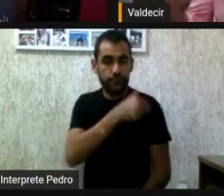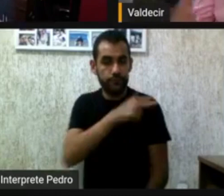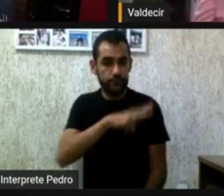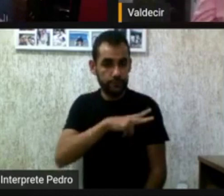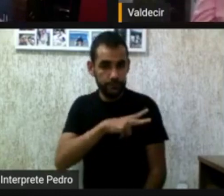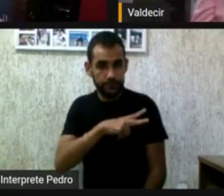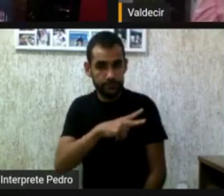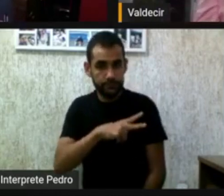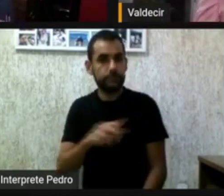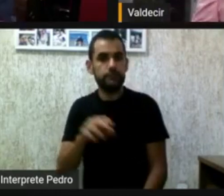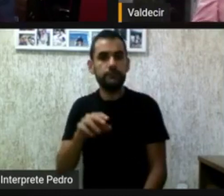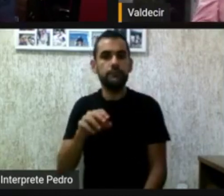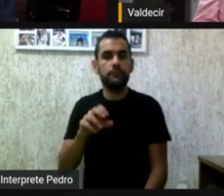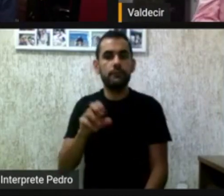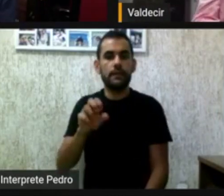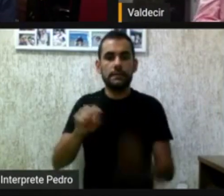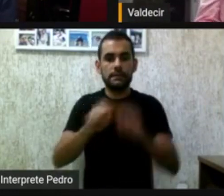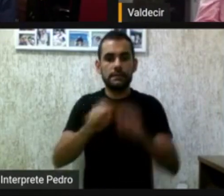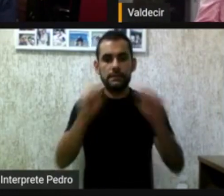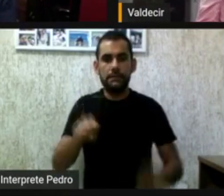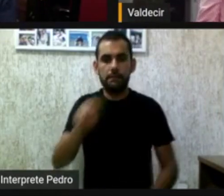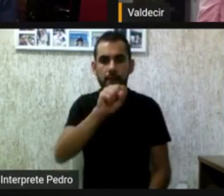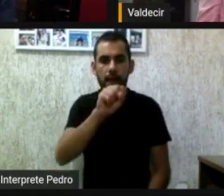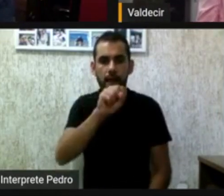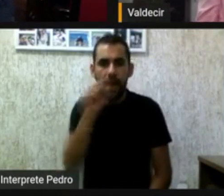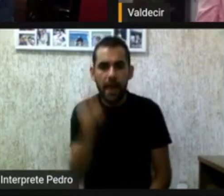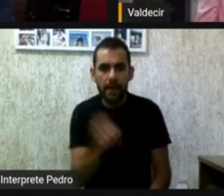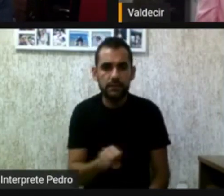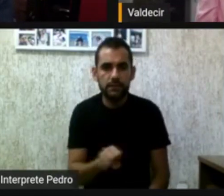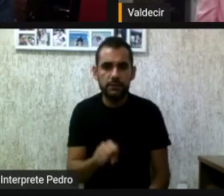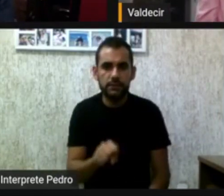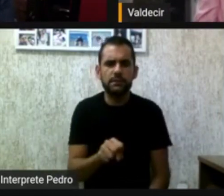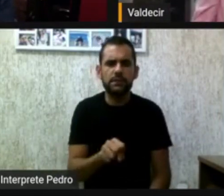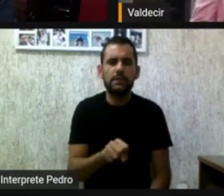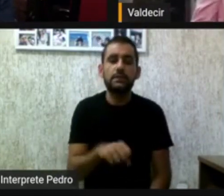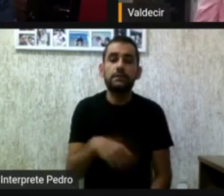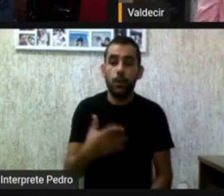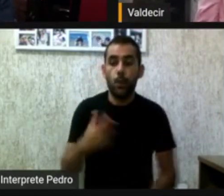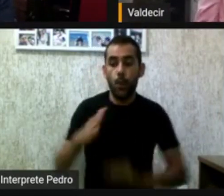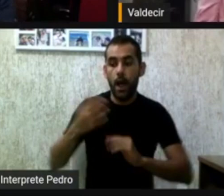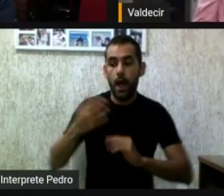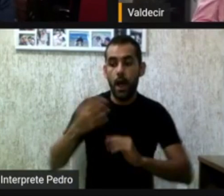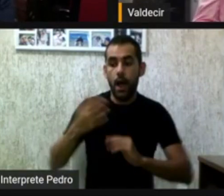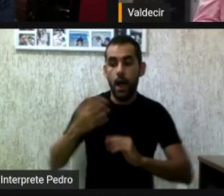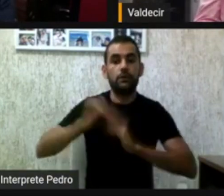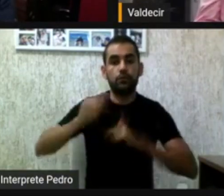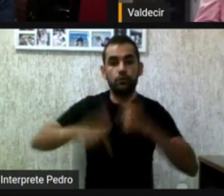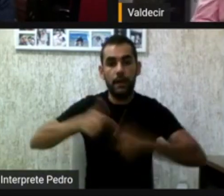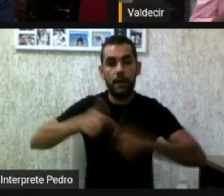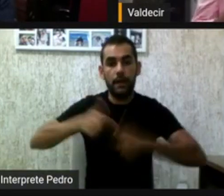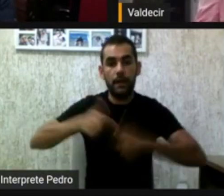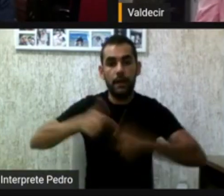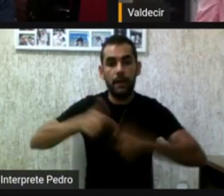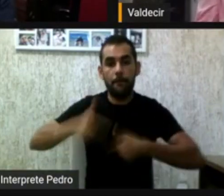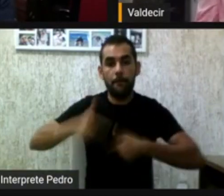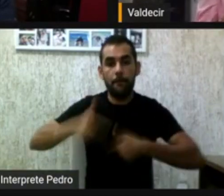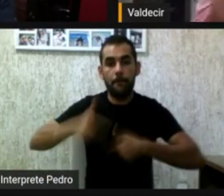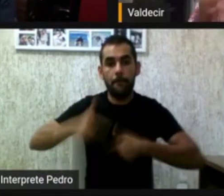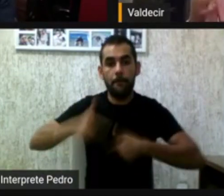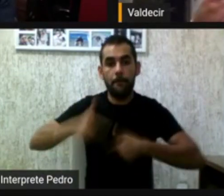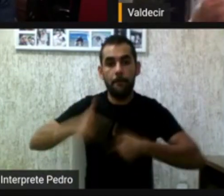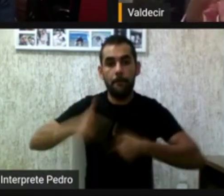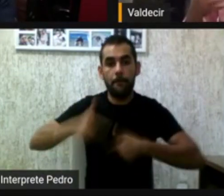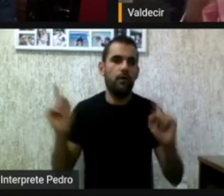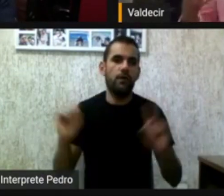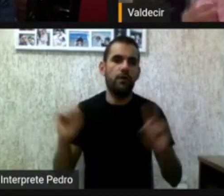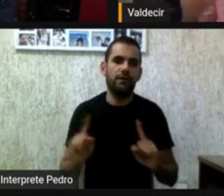com o sistema S. Né? Para que a mão de obra especializada na nossa cidade não vá embora e que também o nosso jovem